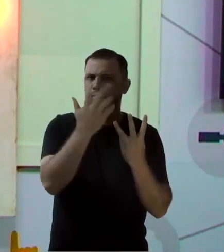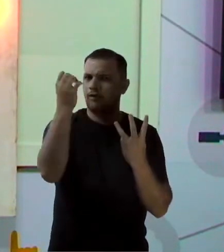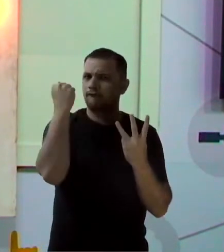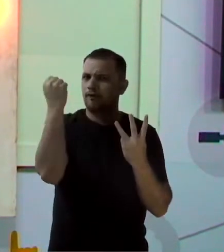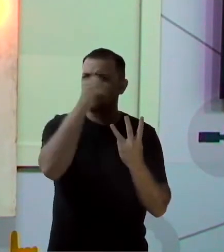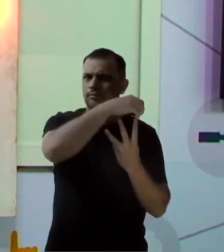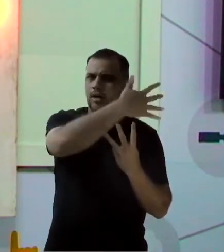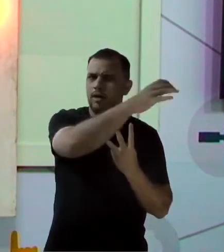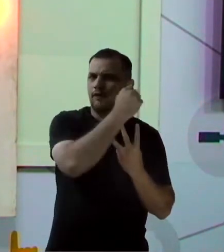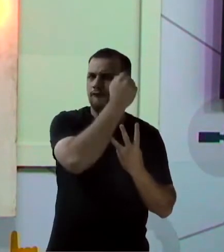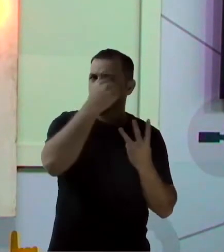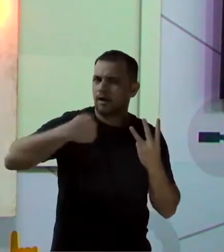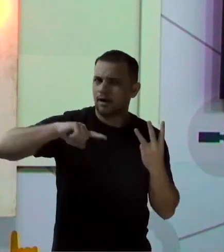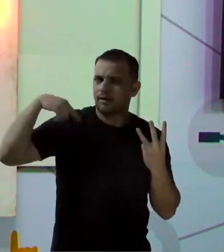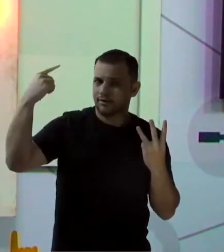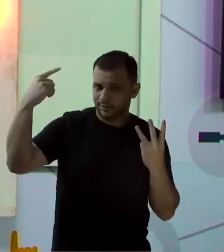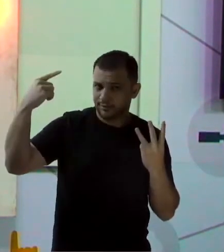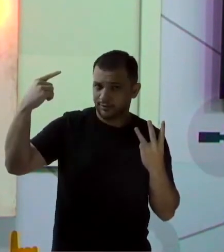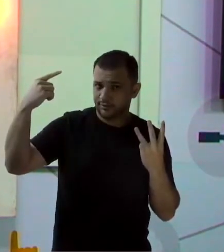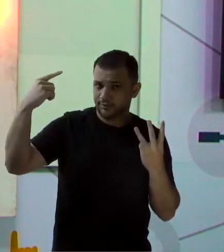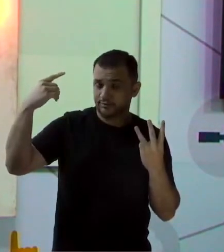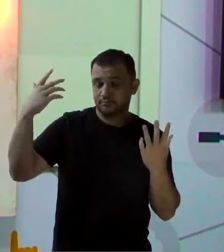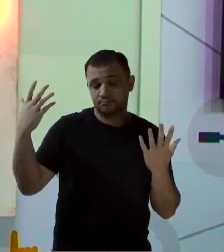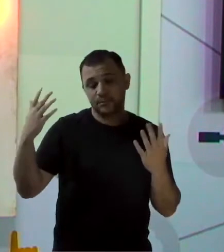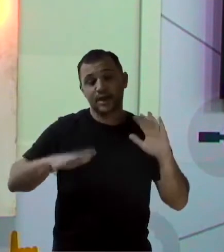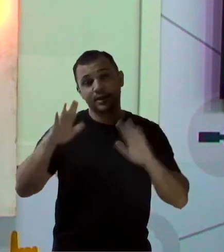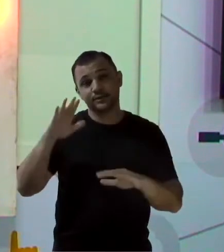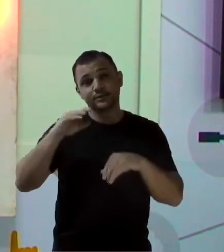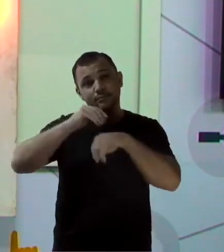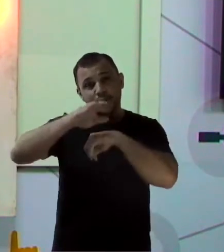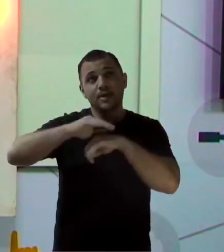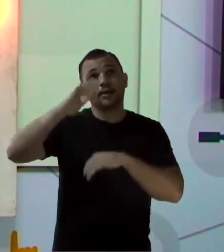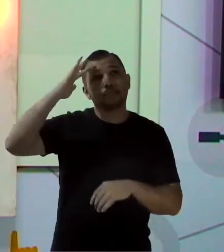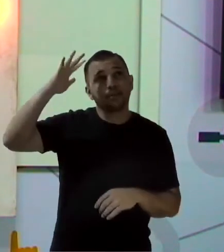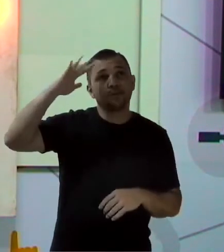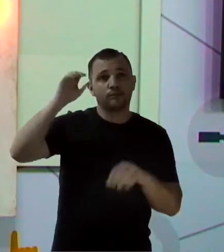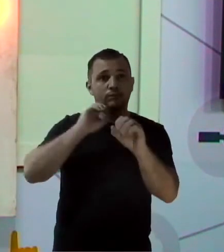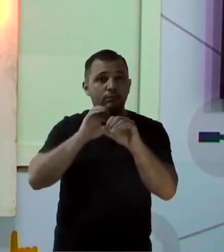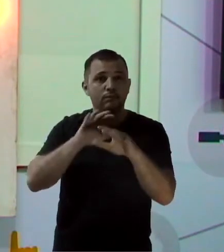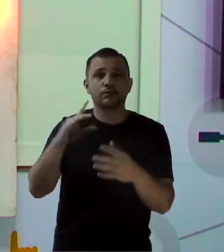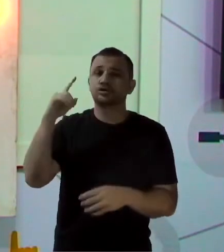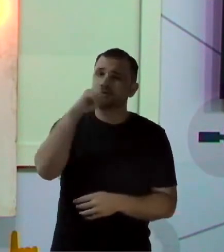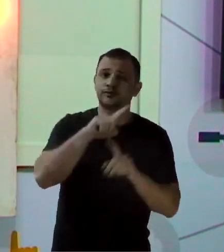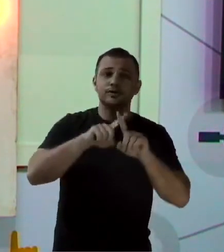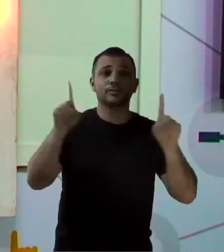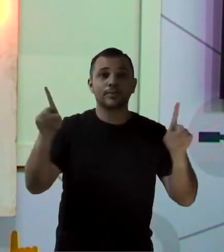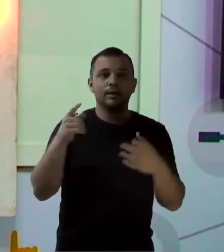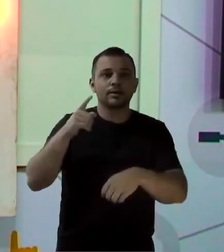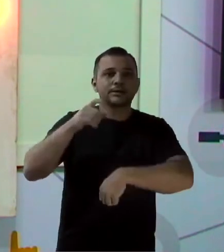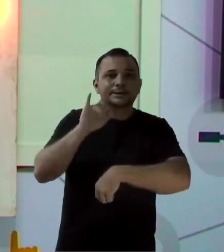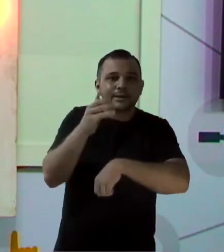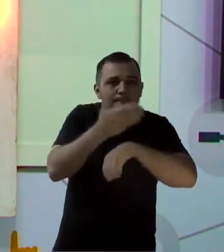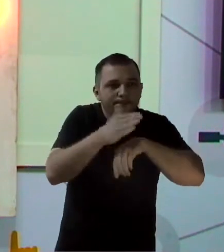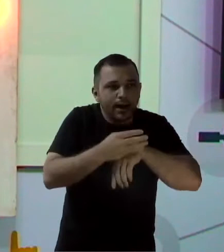só a aula teórica, ela vai ser uma pergunta difícil. Mas com a prática, você vai chegar lá e fazer em 2 minutos a questão. Então, olha só.